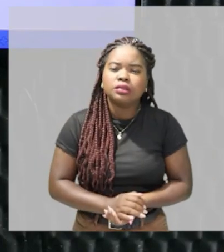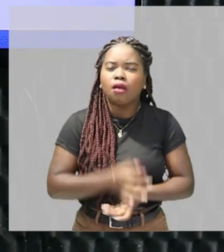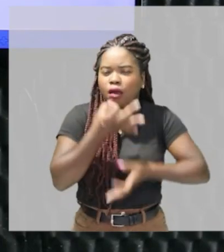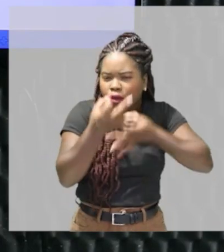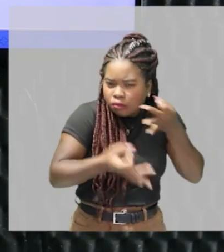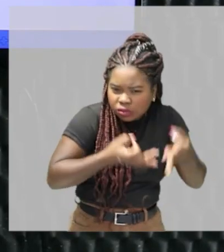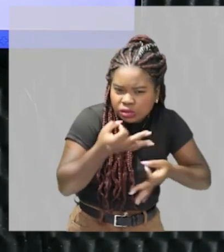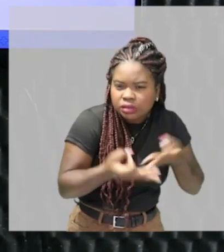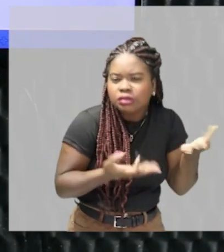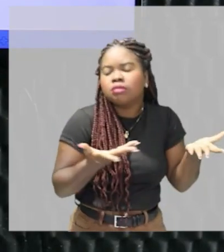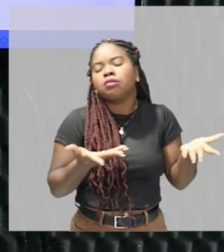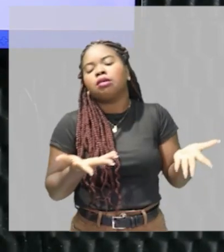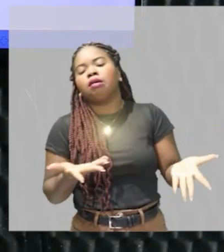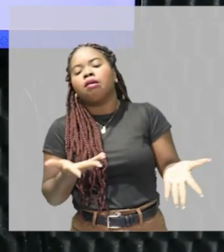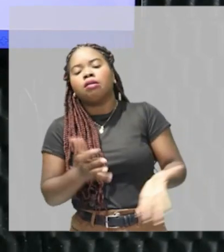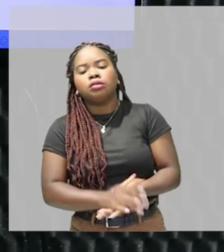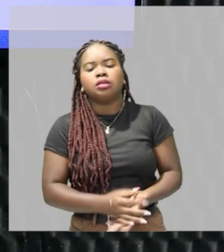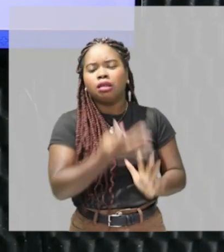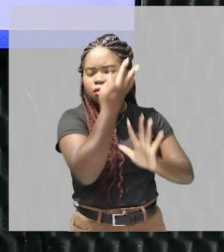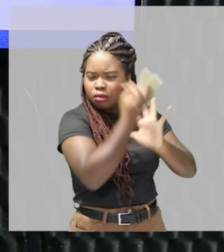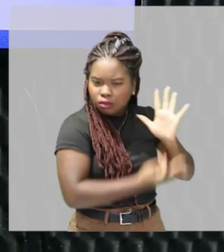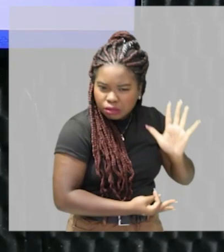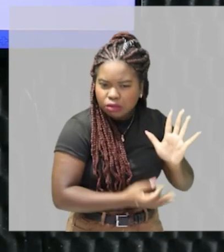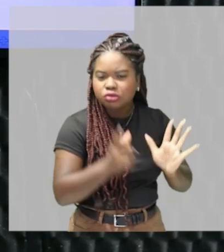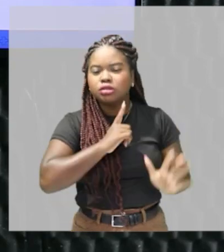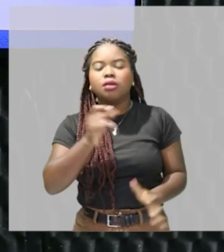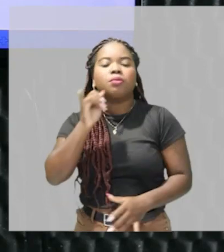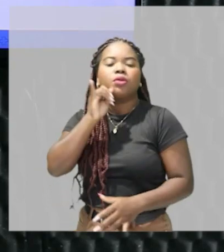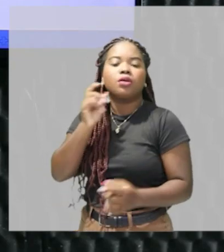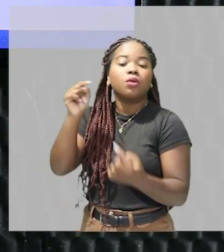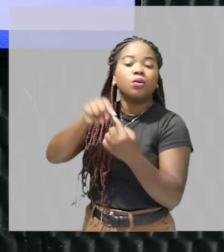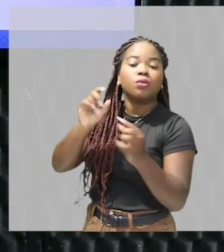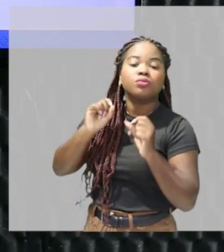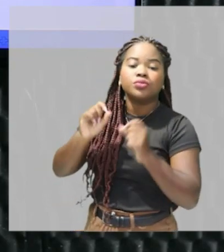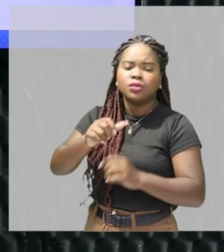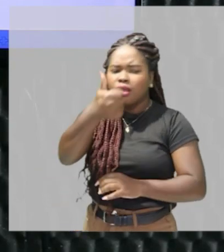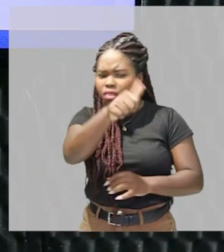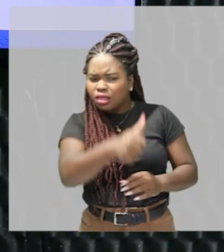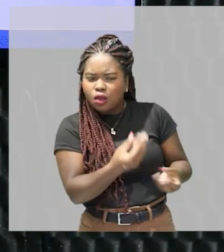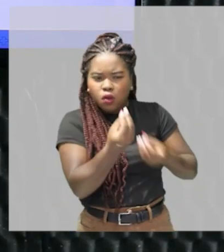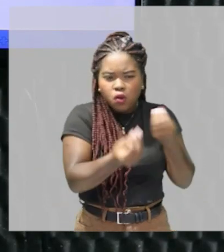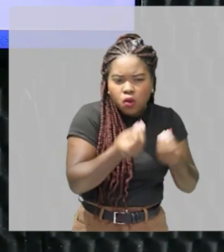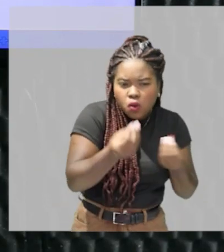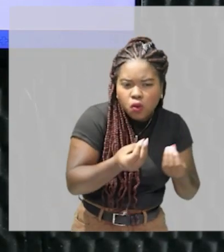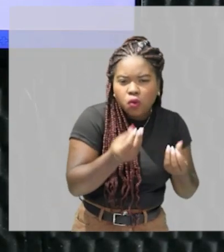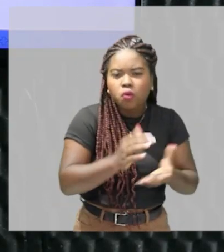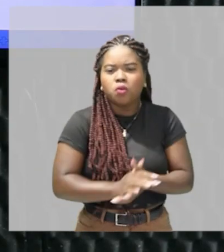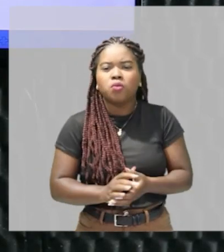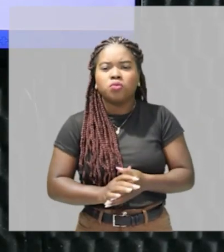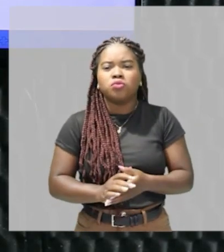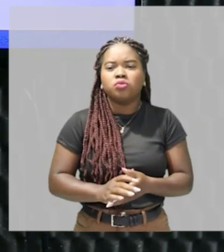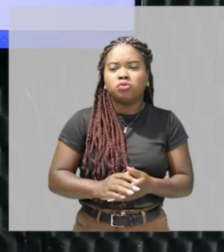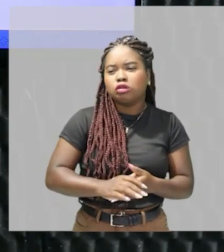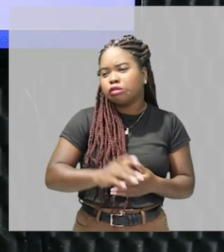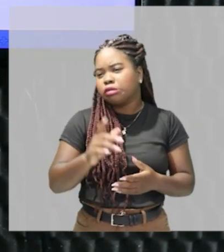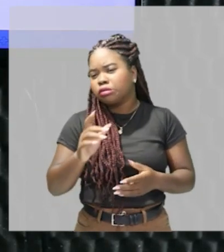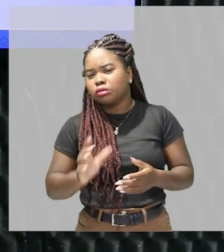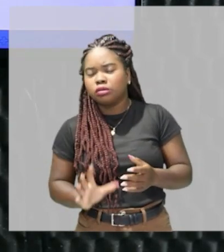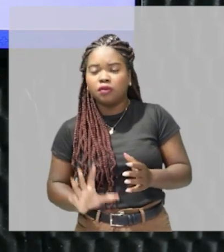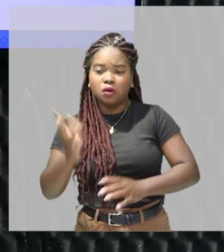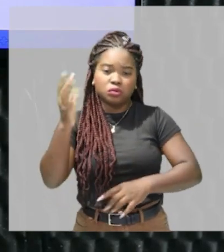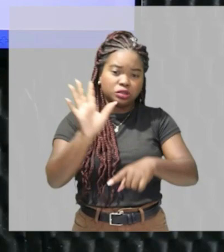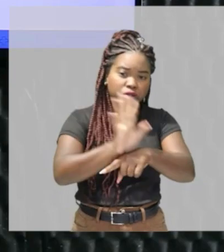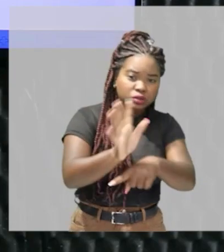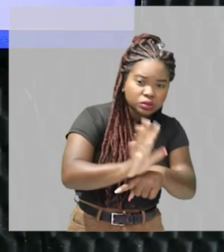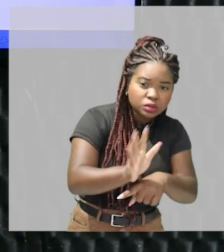as revisões, textos que têm, por exemplo, como objetivo analisar como foi a estreia de um filme, como foi a estreia